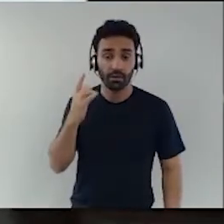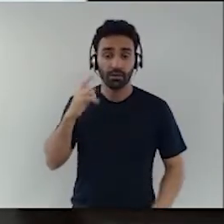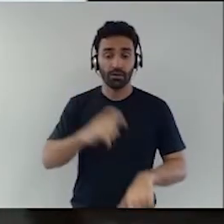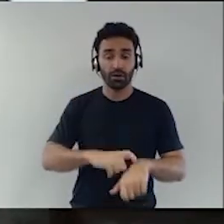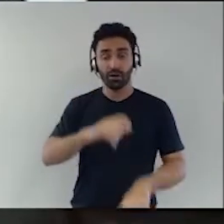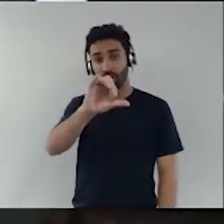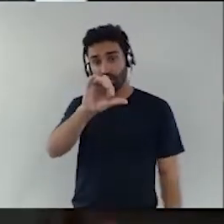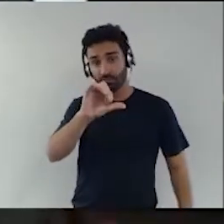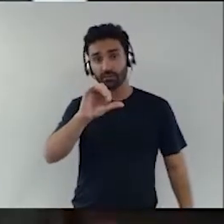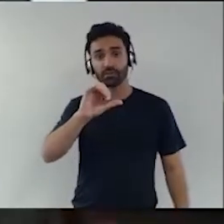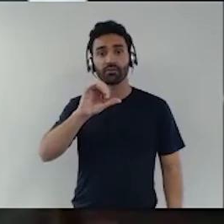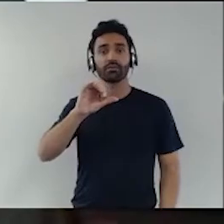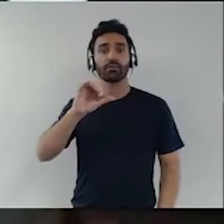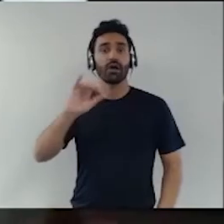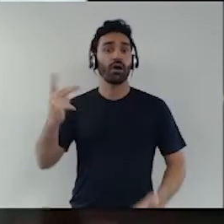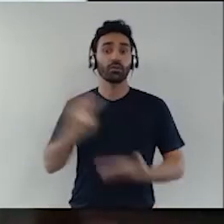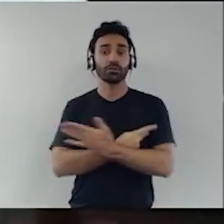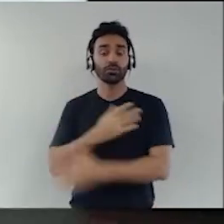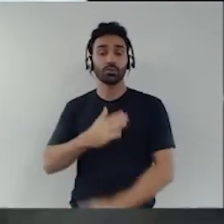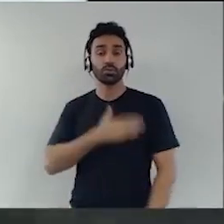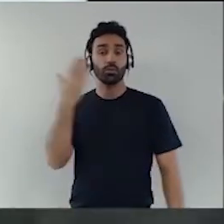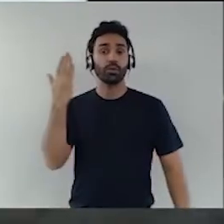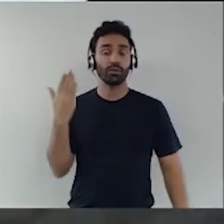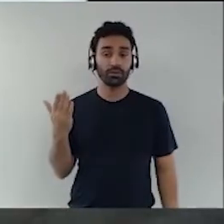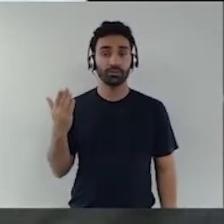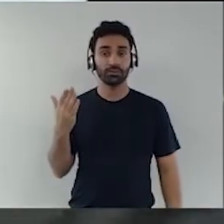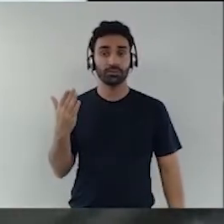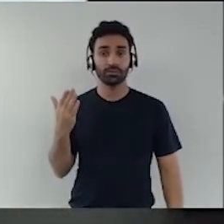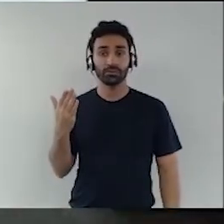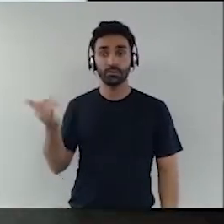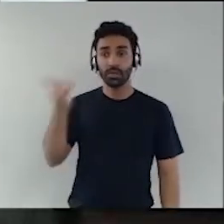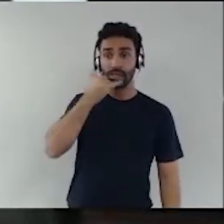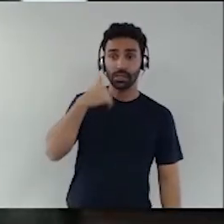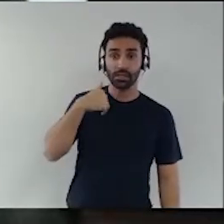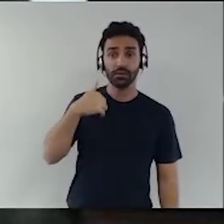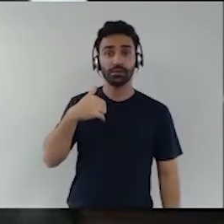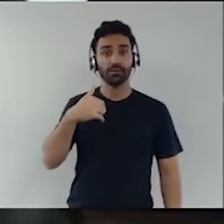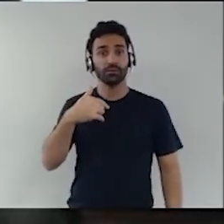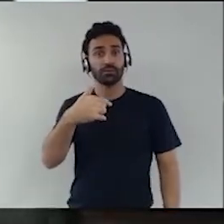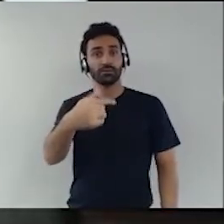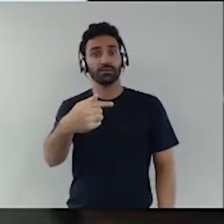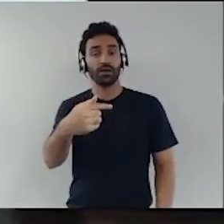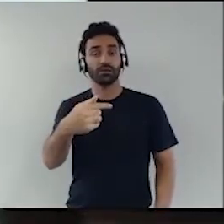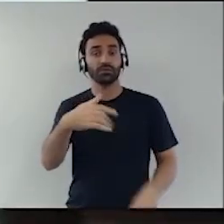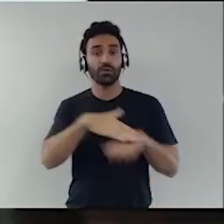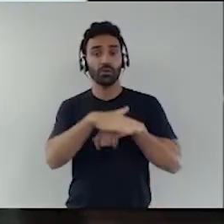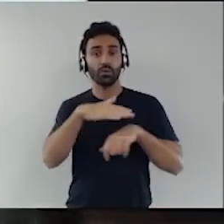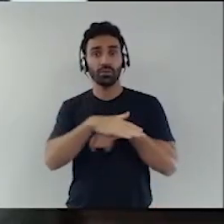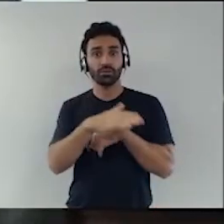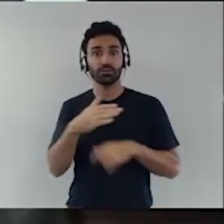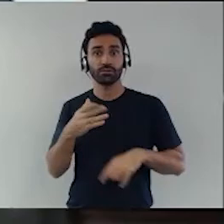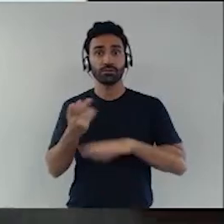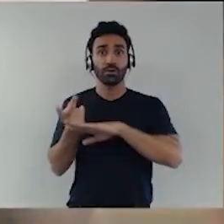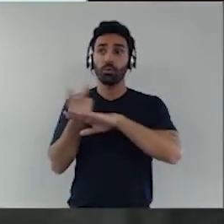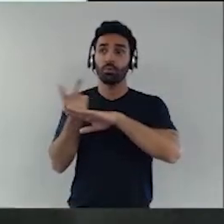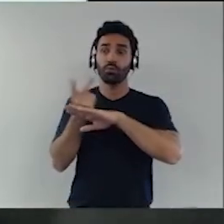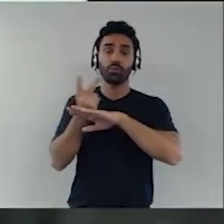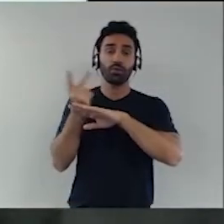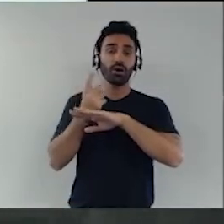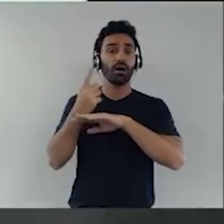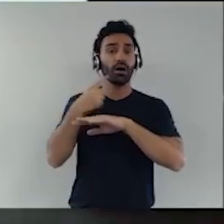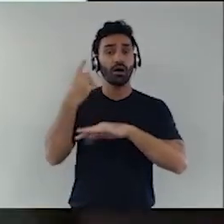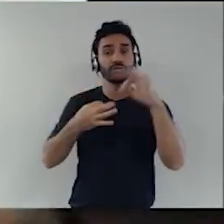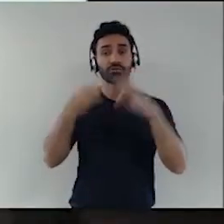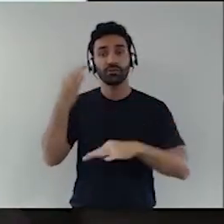manhã, e fui tomado de surpresa negando às 19 horas. Eu tive que ir atrás de desembargador de madrugada, né, para recorrer